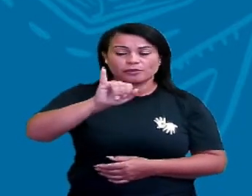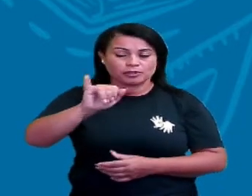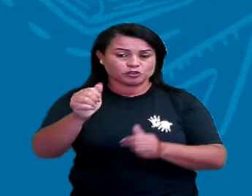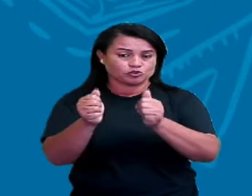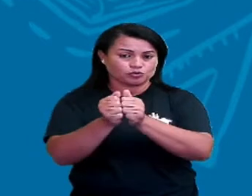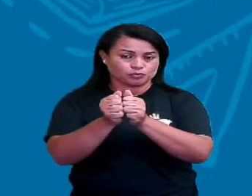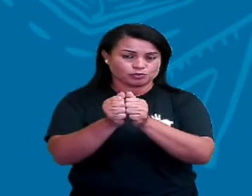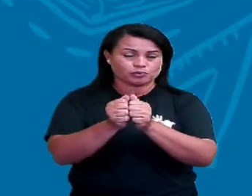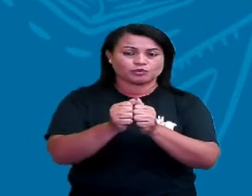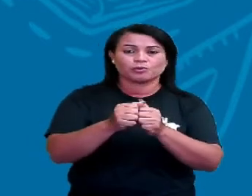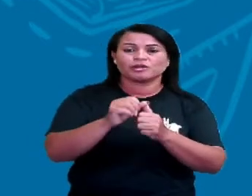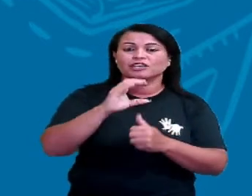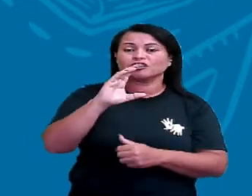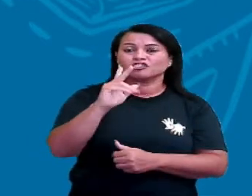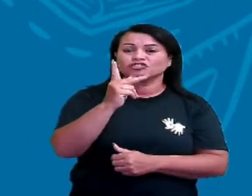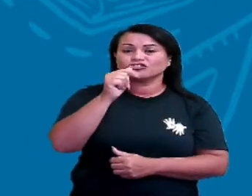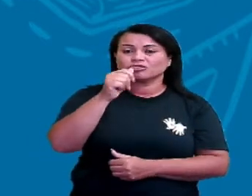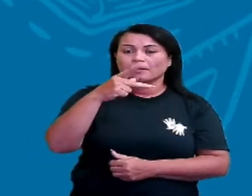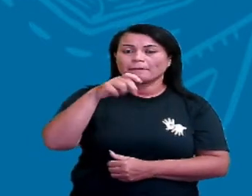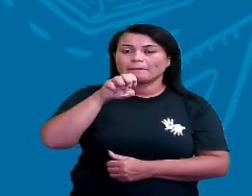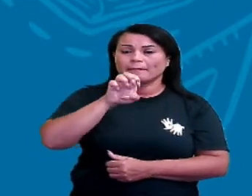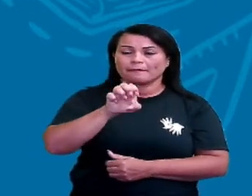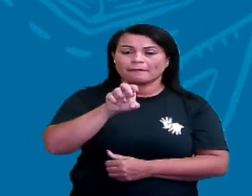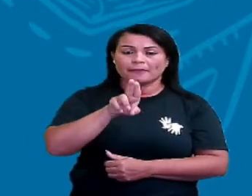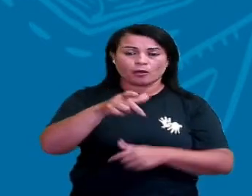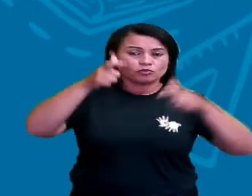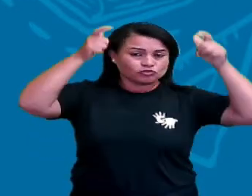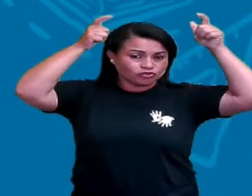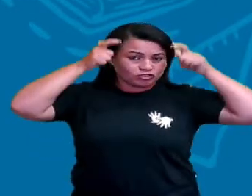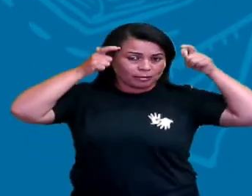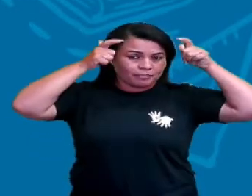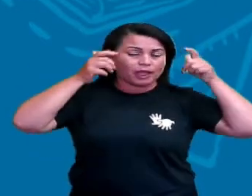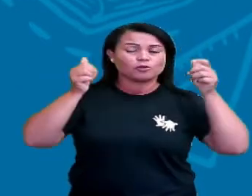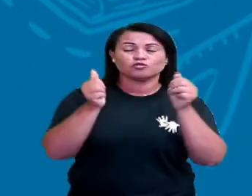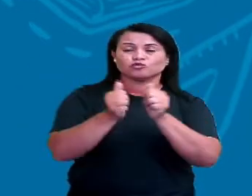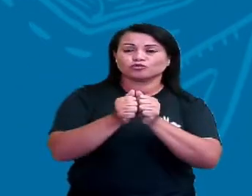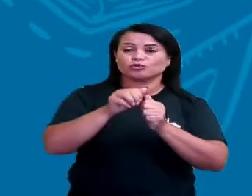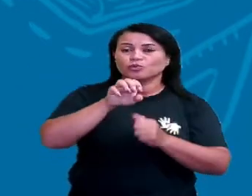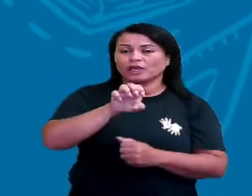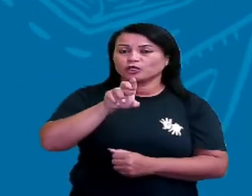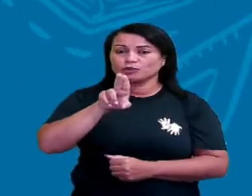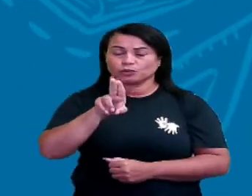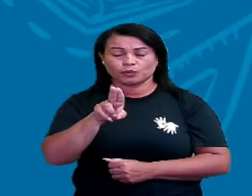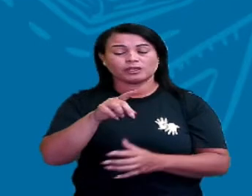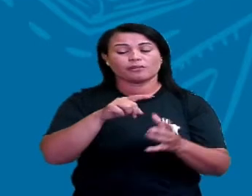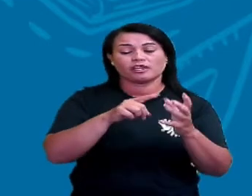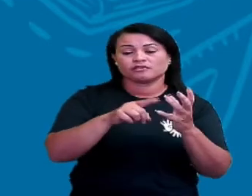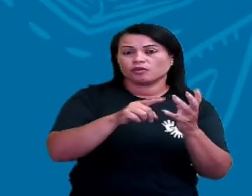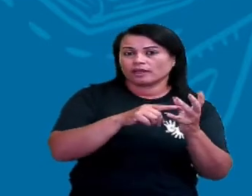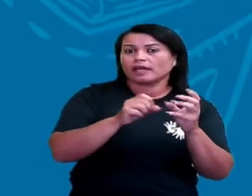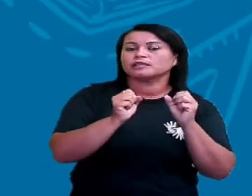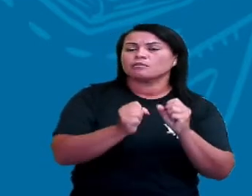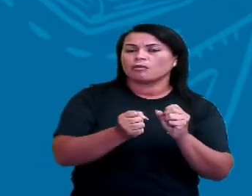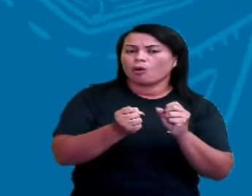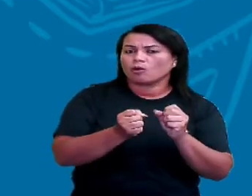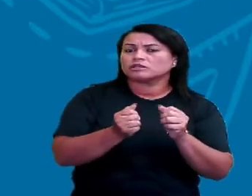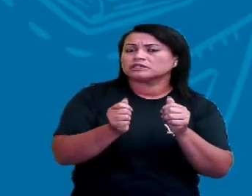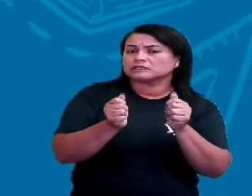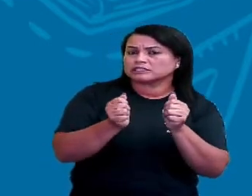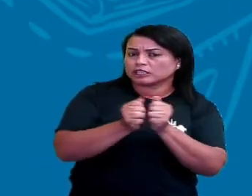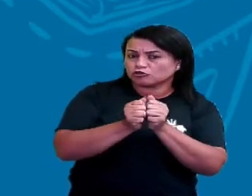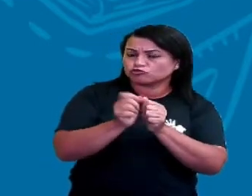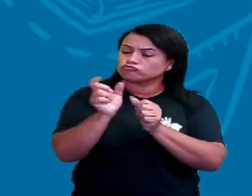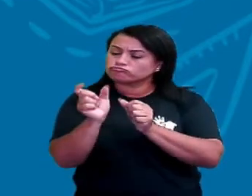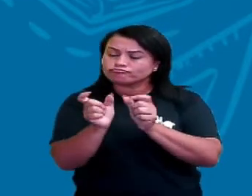E chapéu, o E e o U aqui juntinhos, né? Então, as vogais, elas podem aparecer